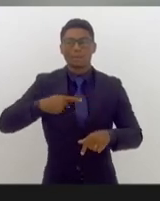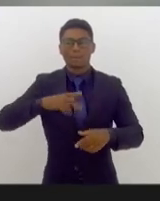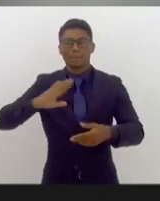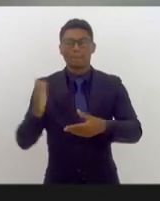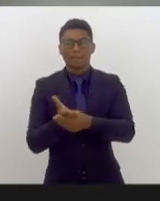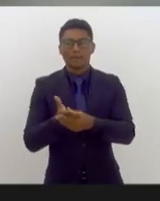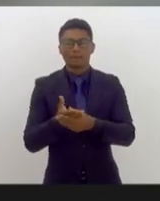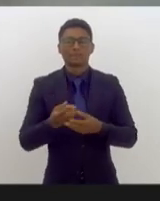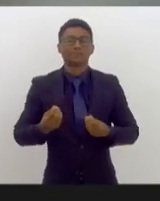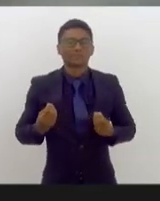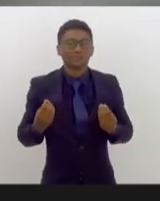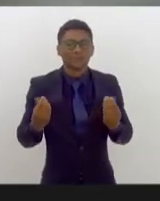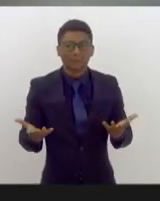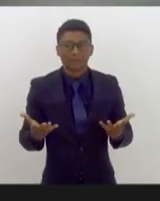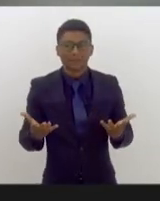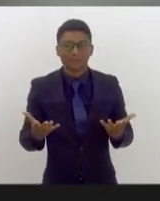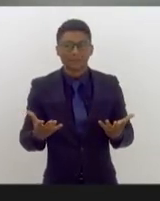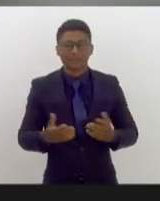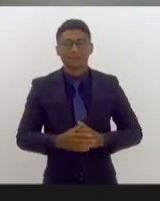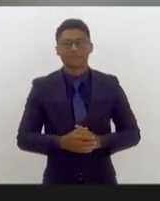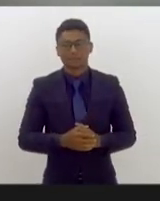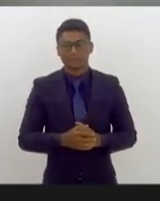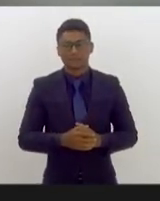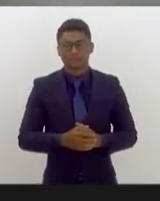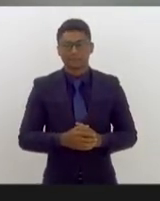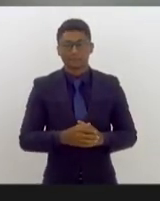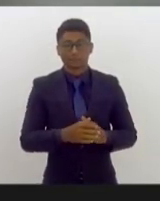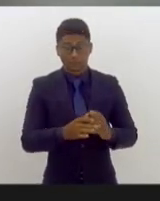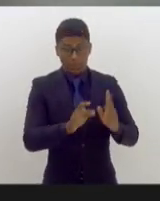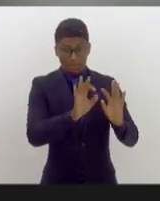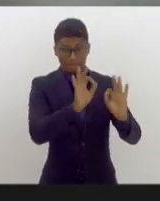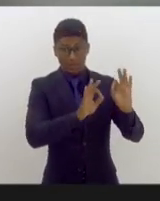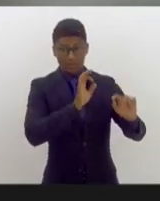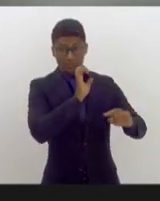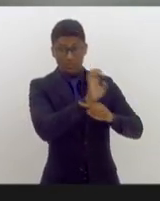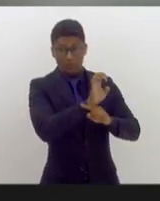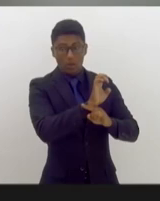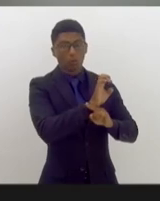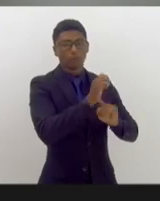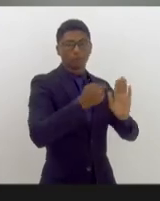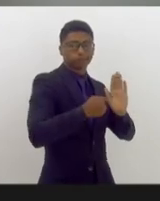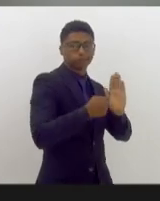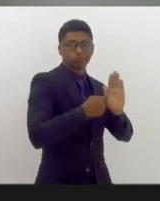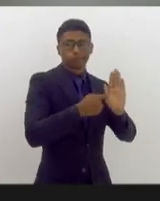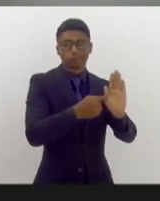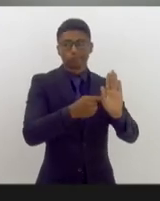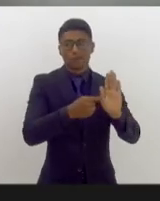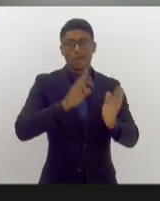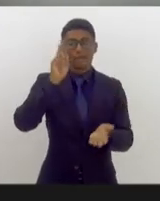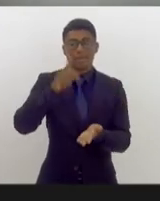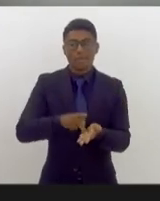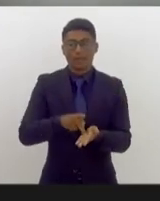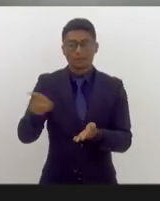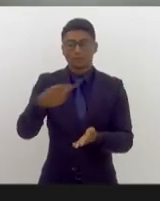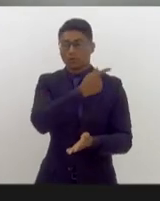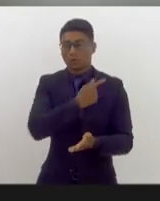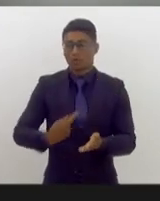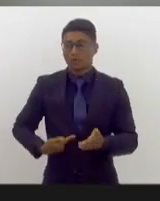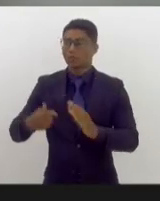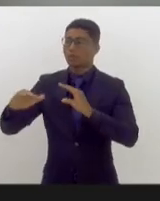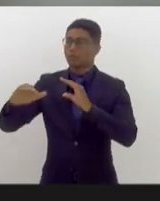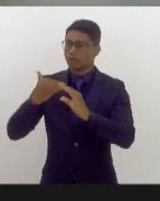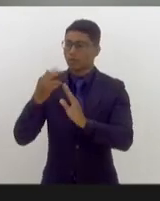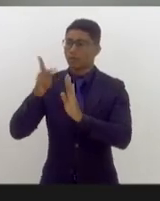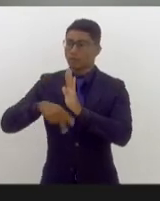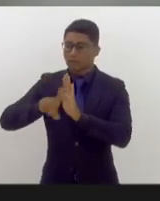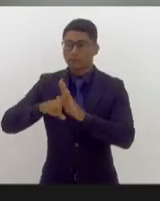que, de fato, né, o plano estadual ele se concretizasse, que houvesse um encaminhamento por parte do governo, do